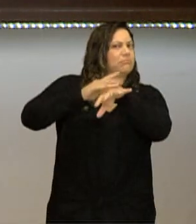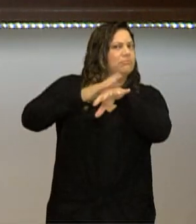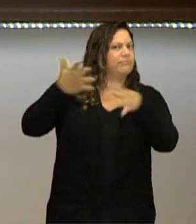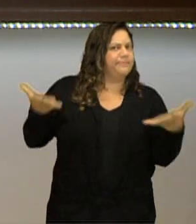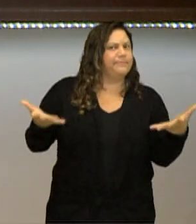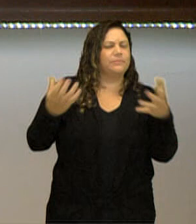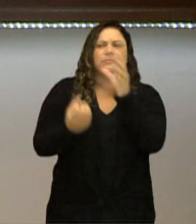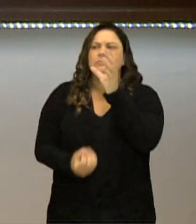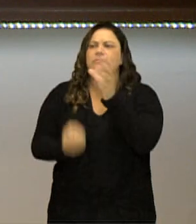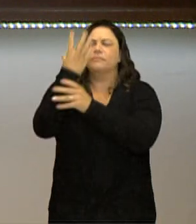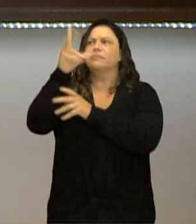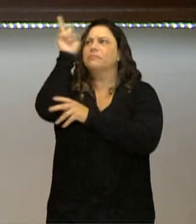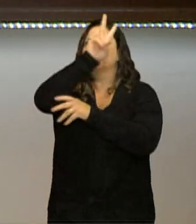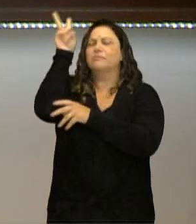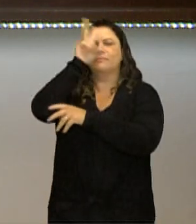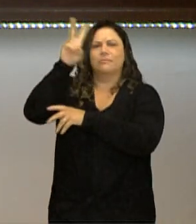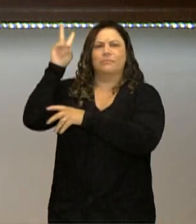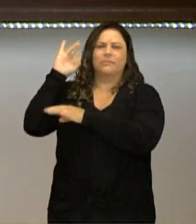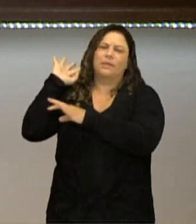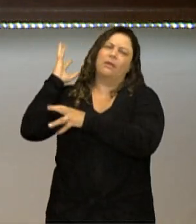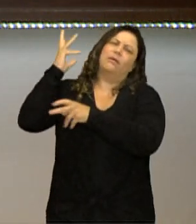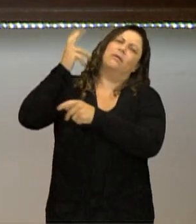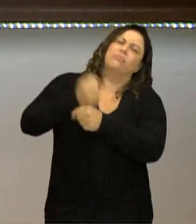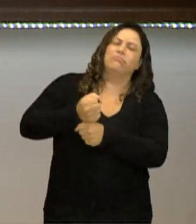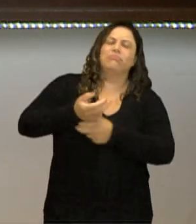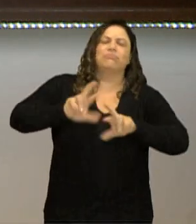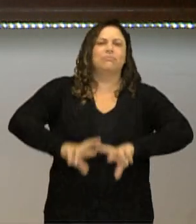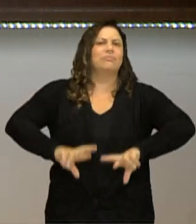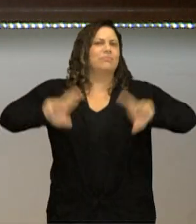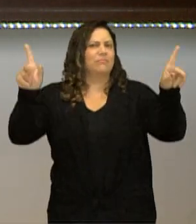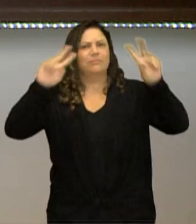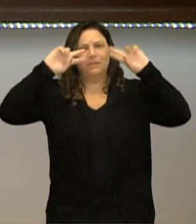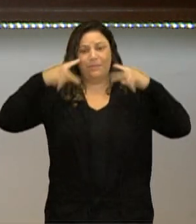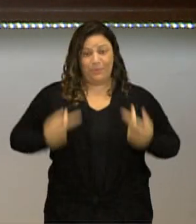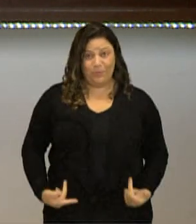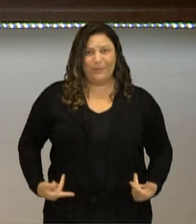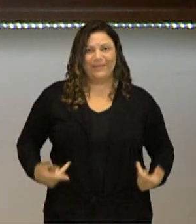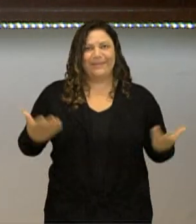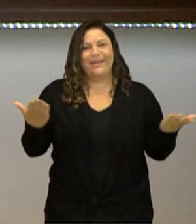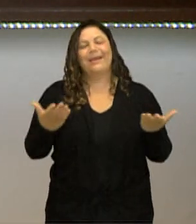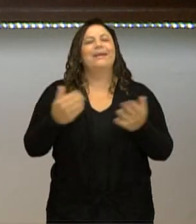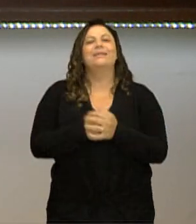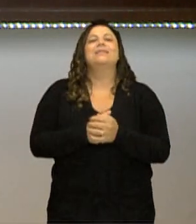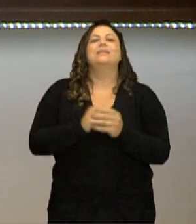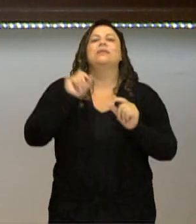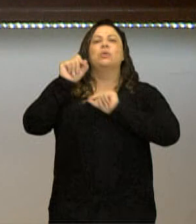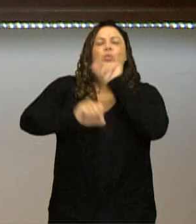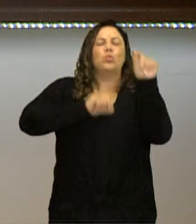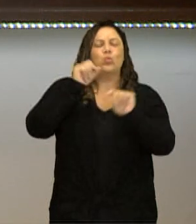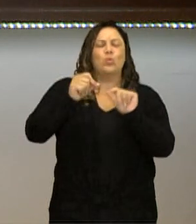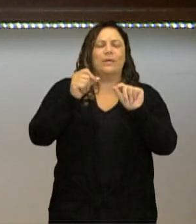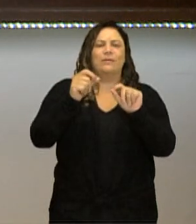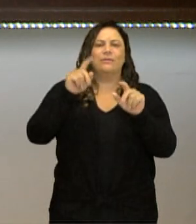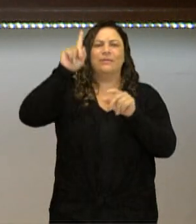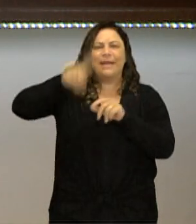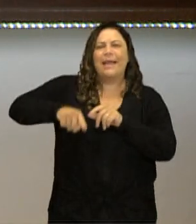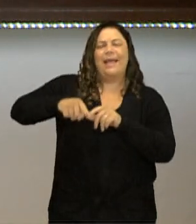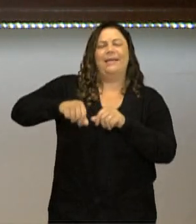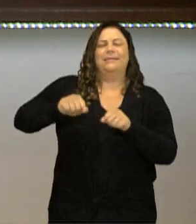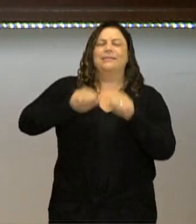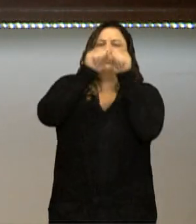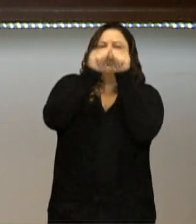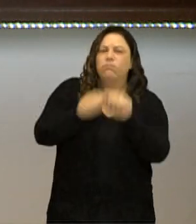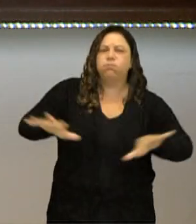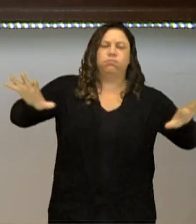essas grandes epidemias ou pandemias também acabavam dizimando um número gigantesco de pessoas,